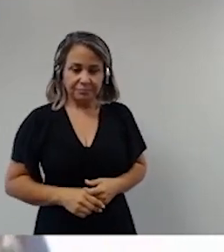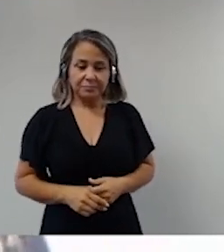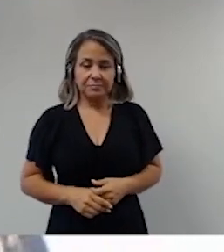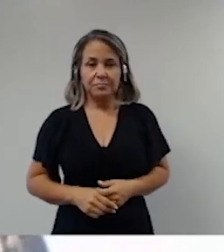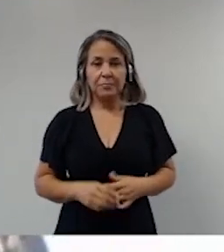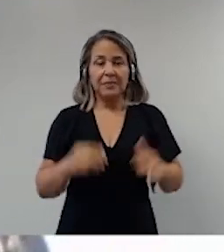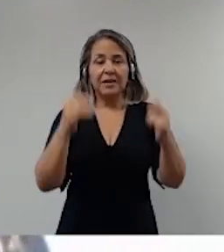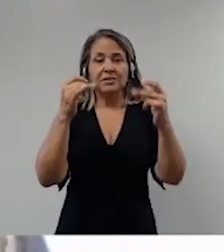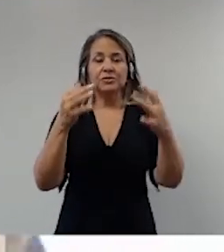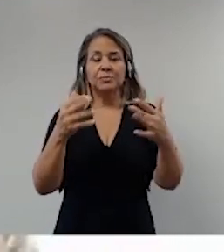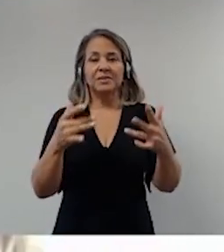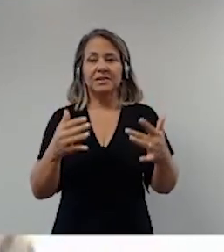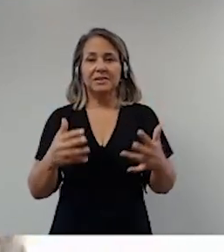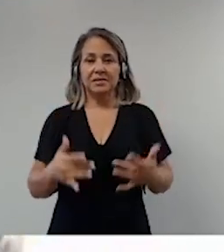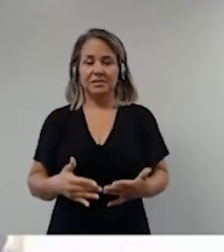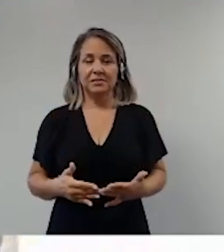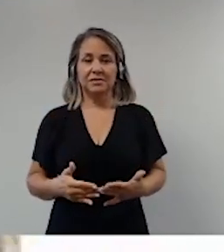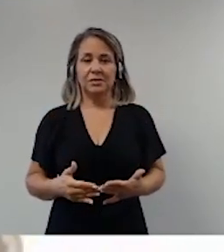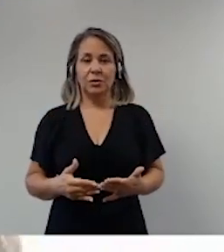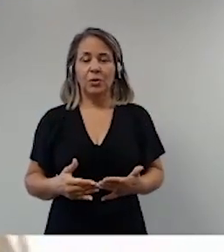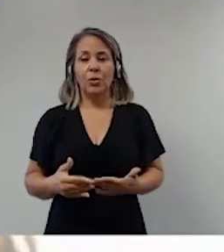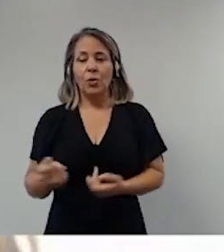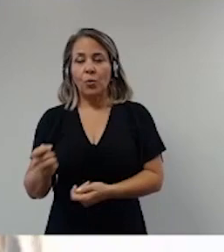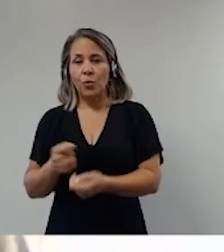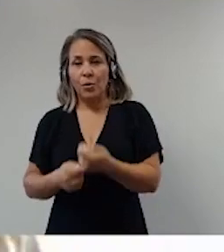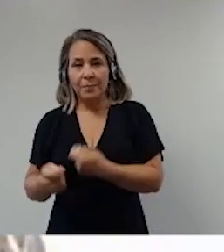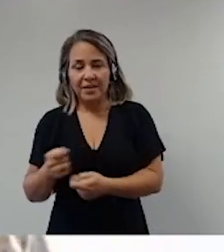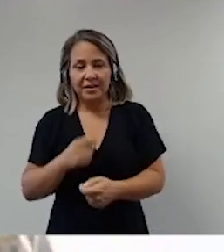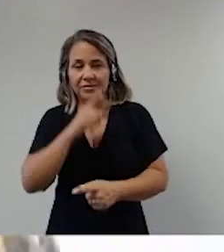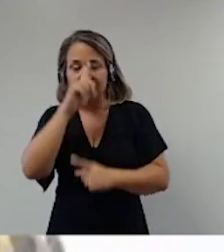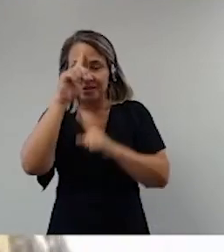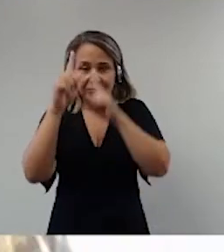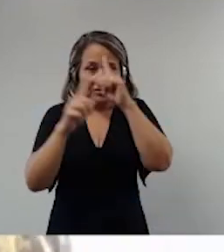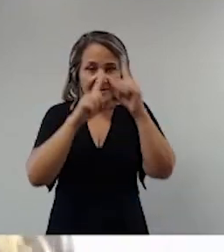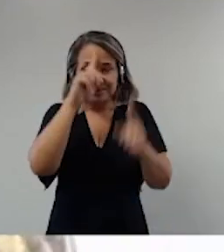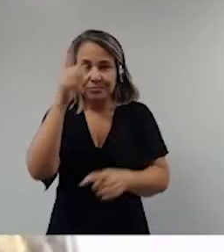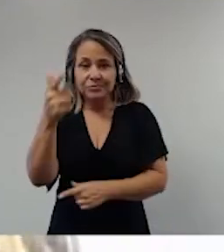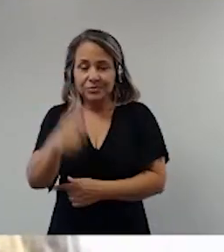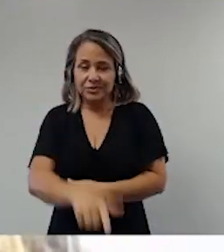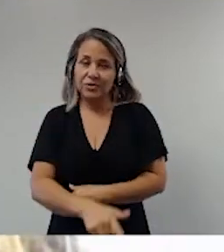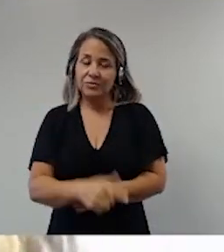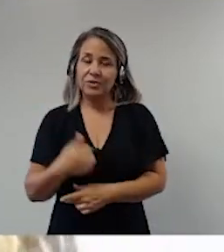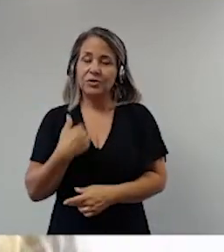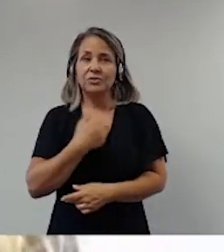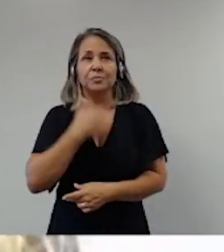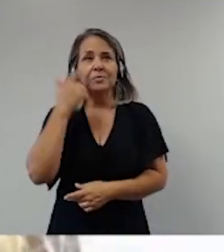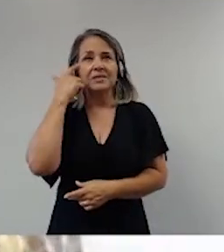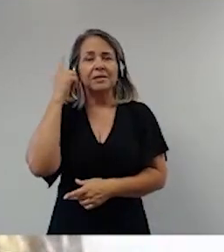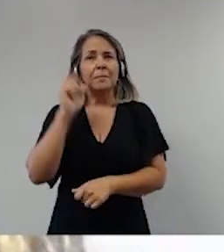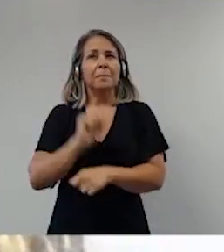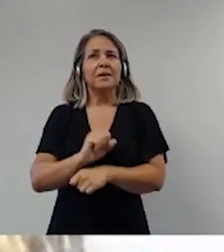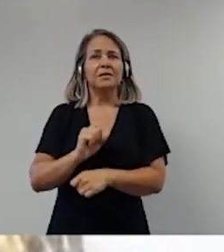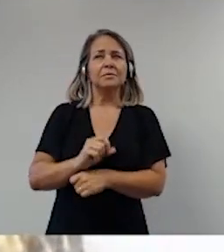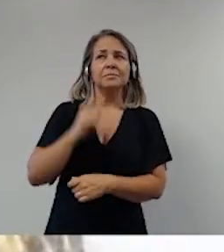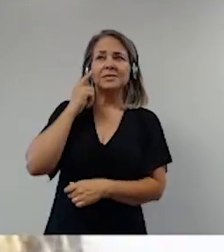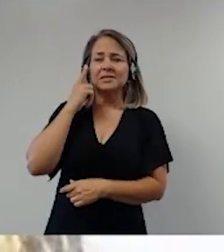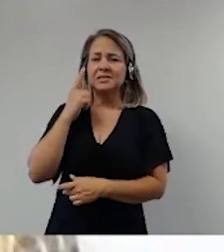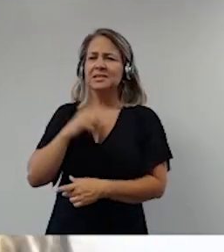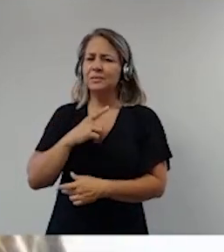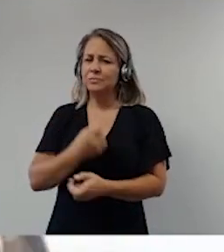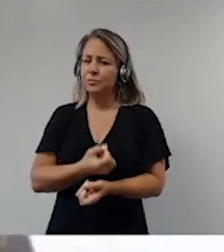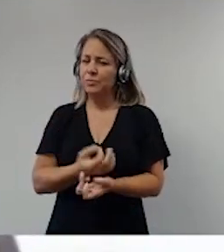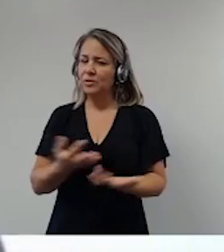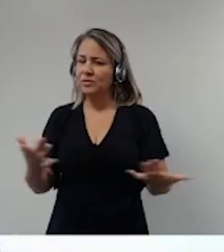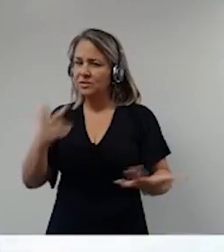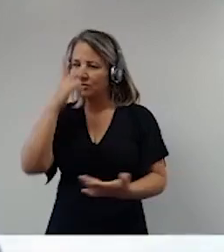Falando um pouco do e-commerce, dessa reinvenção, em determinado momento nós pensamos, poxa, nós temos uma grande quantidade